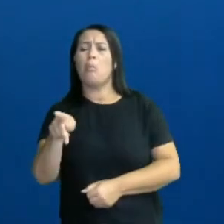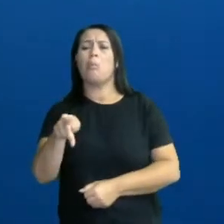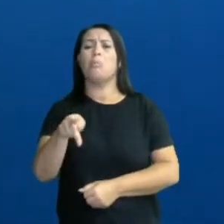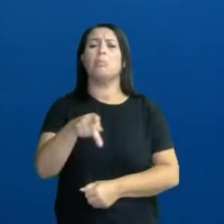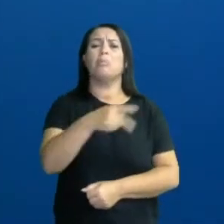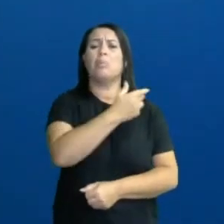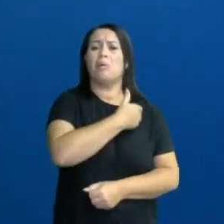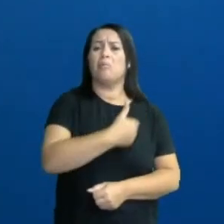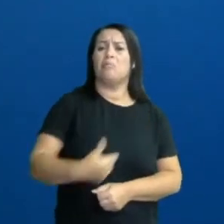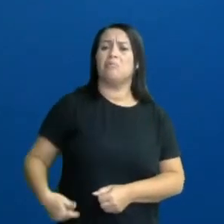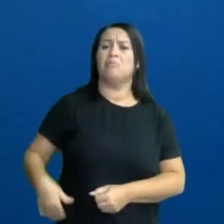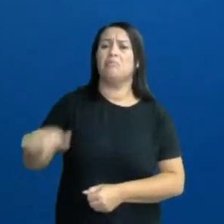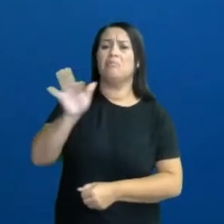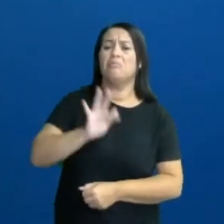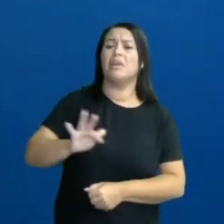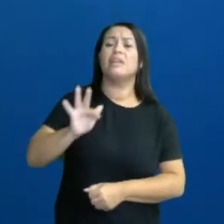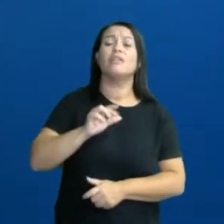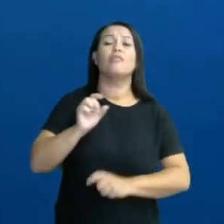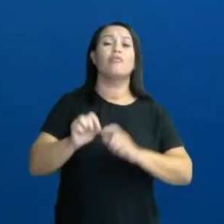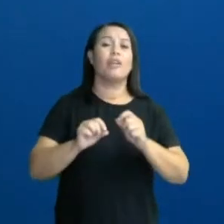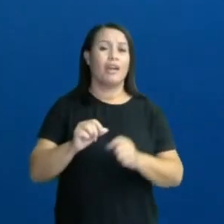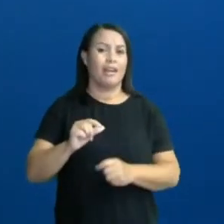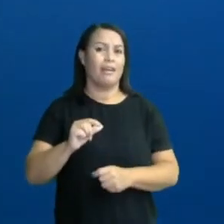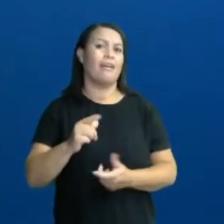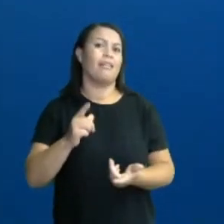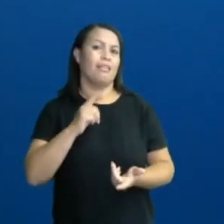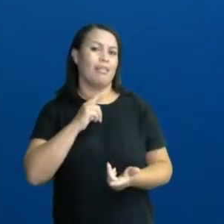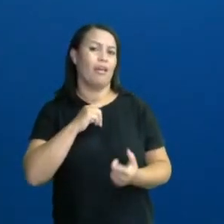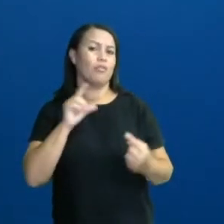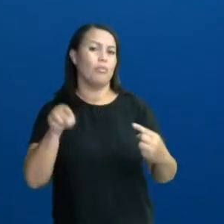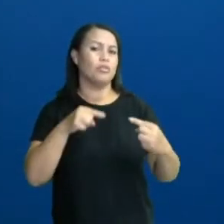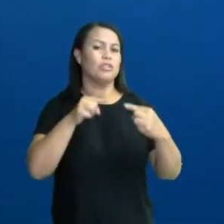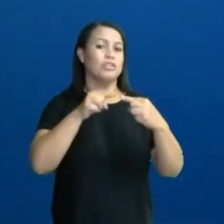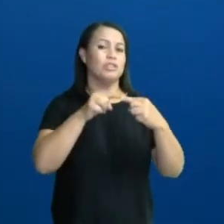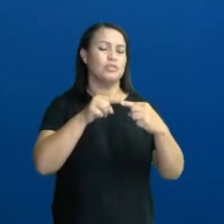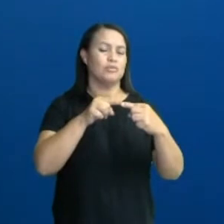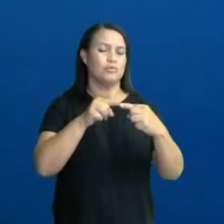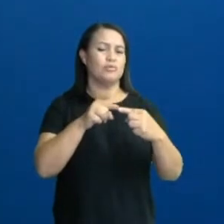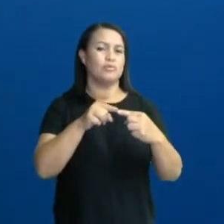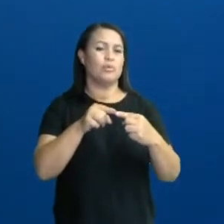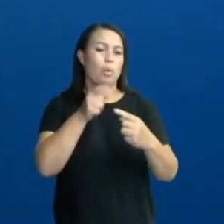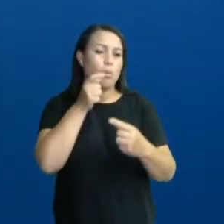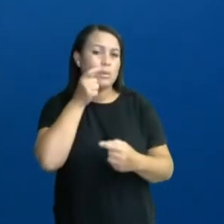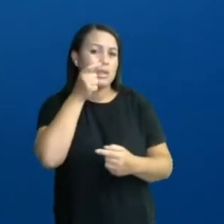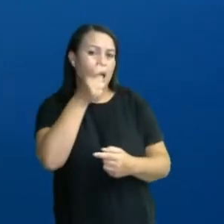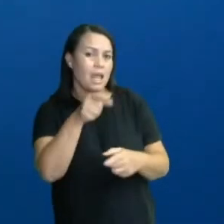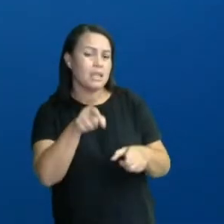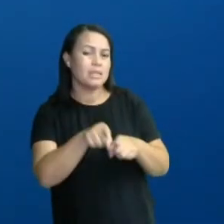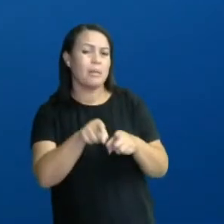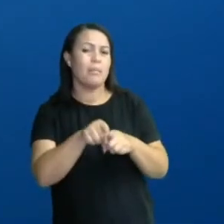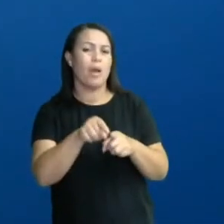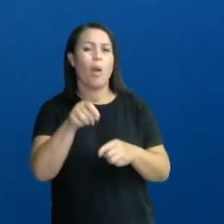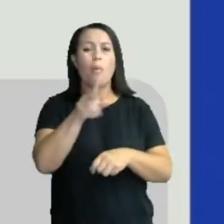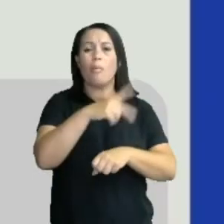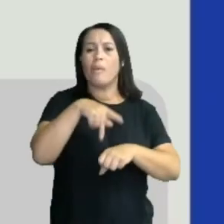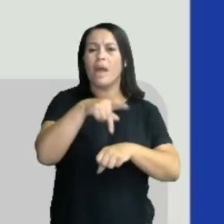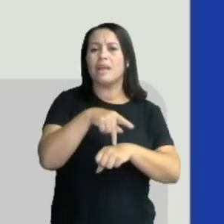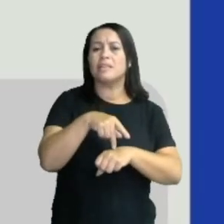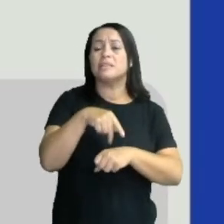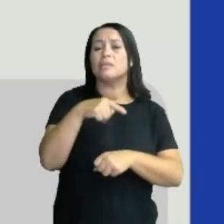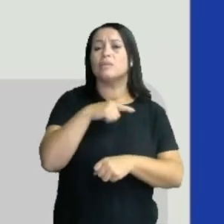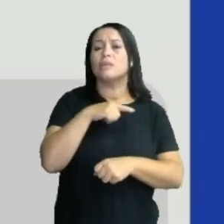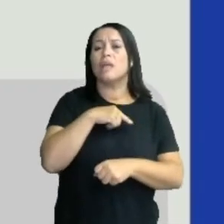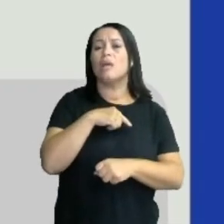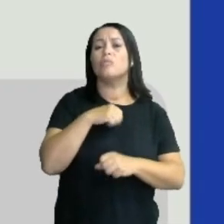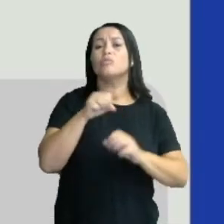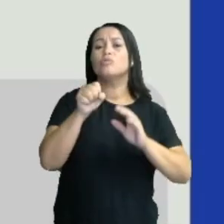mais, ele trouxe seus objetivos, suas intenções como país. E nós temos aqui, né, no artigo